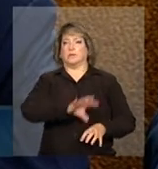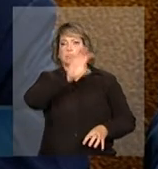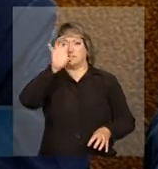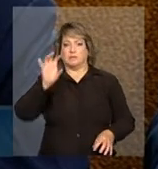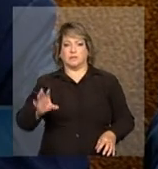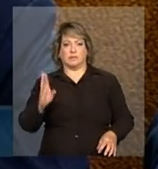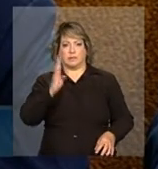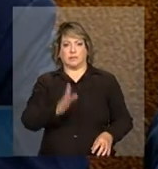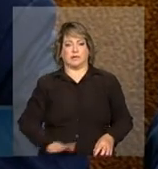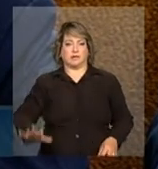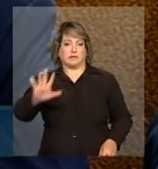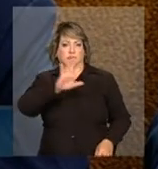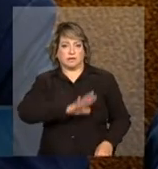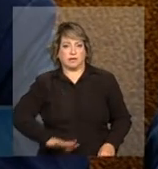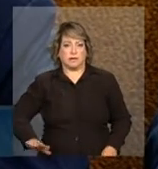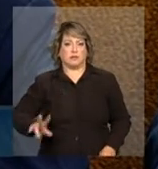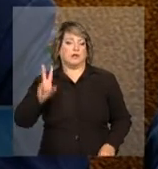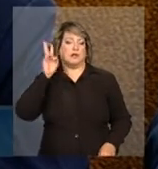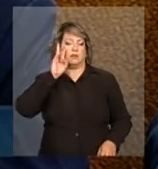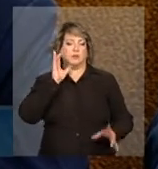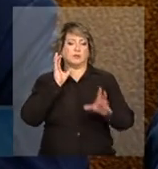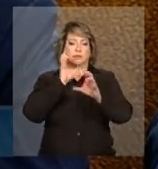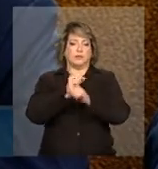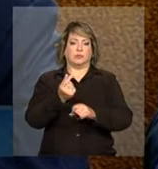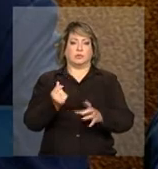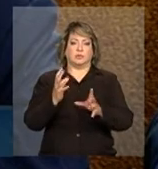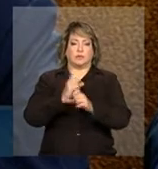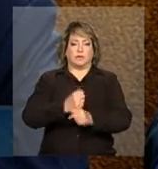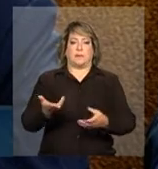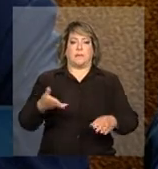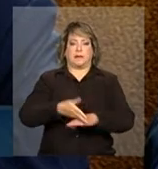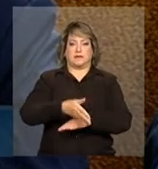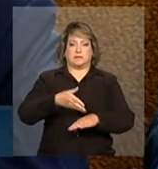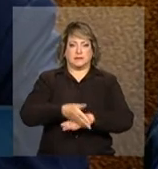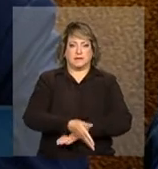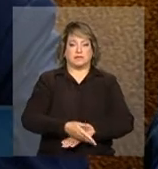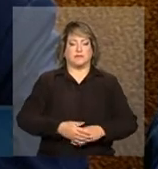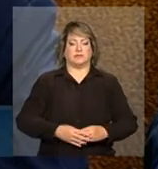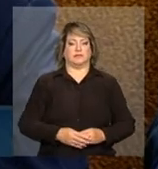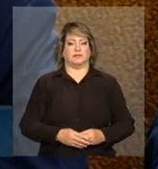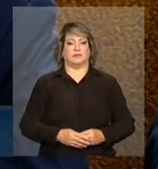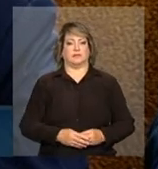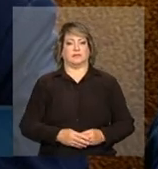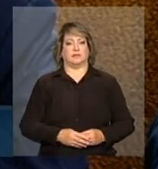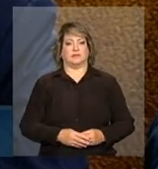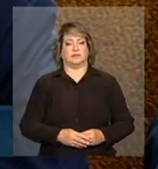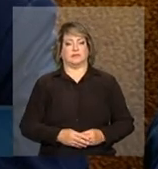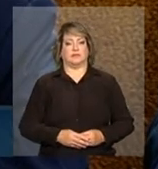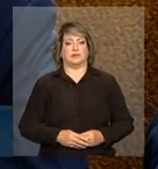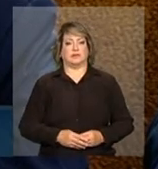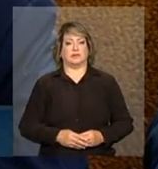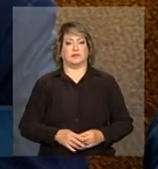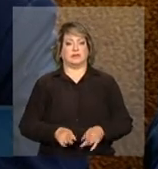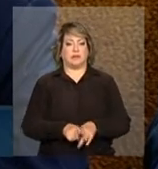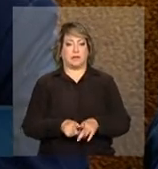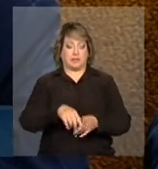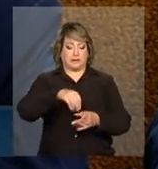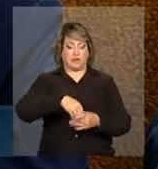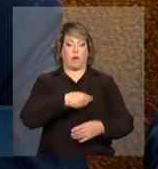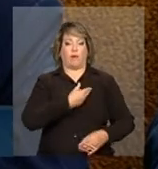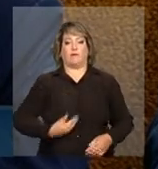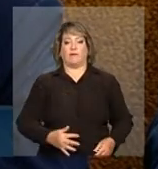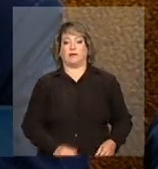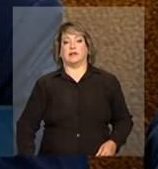como que já foram levadas experiências de orçamento participativo, e nem mesmo no governo federal,